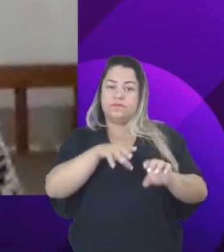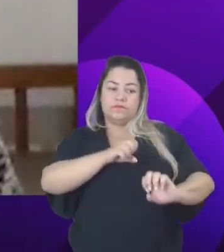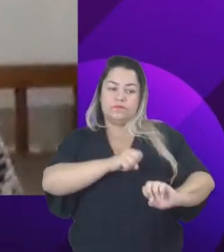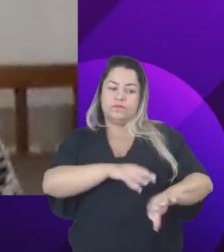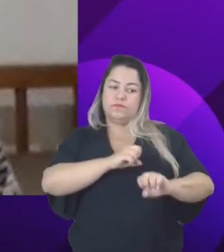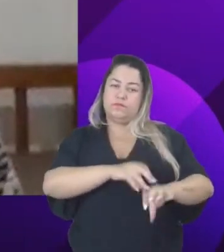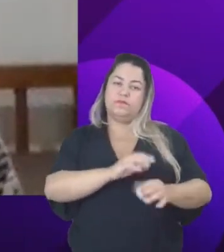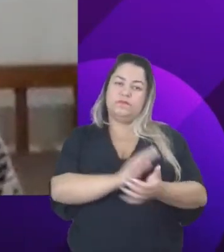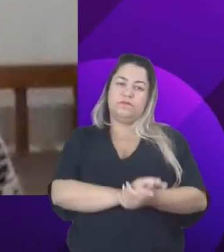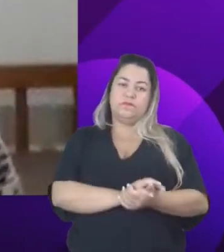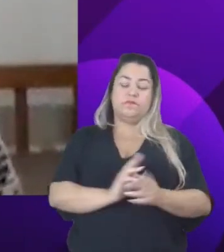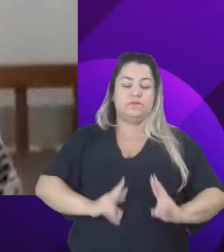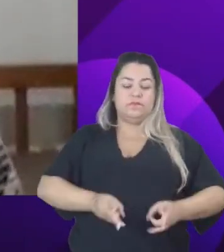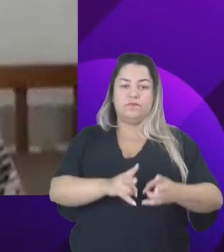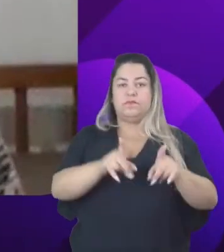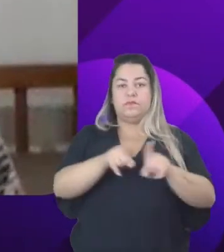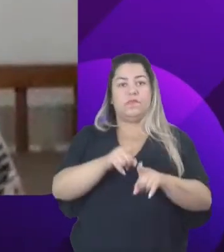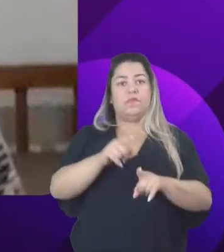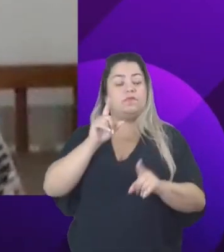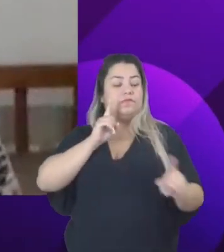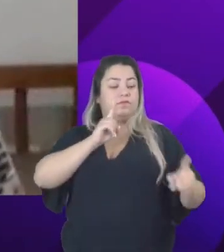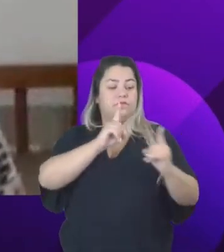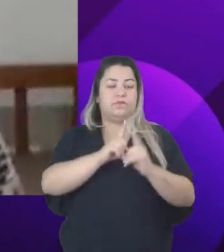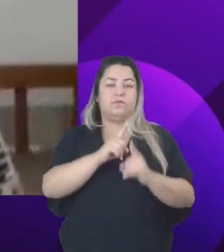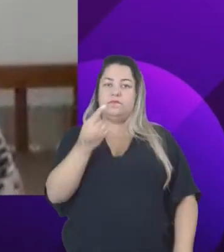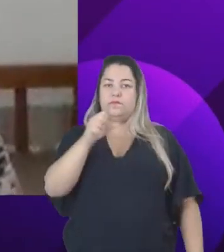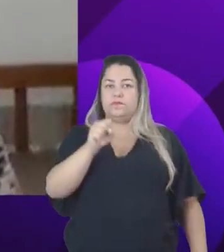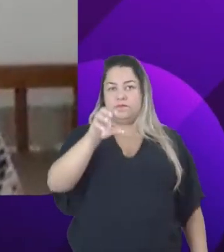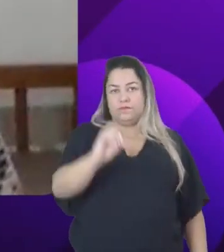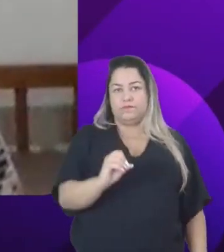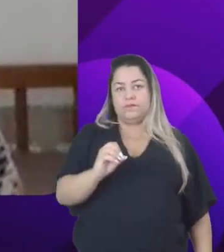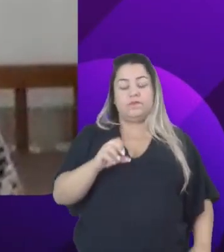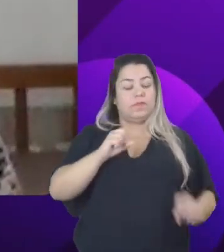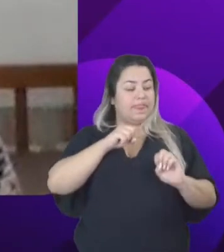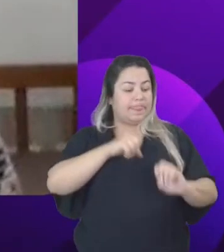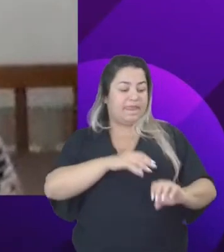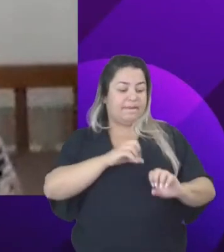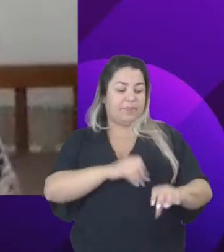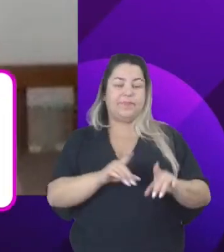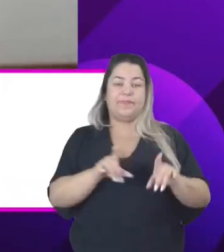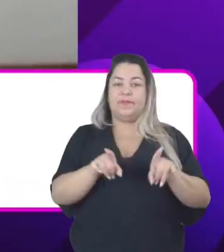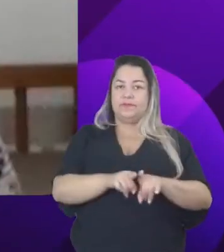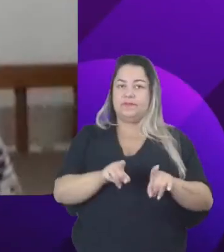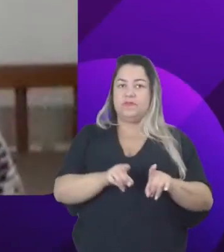formação permanente das atendentes do Ligue 180. Formação na